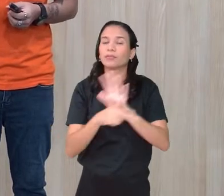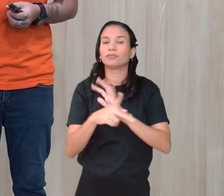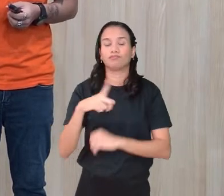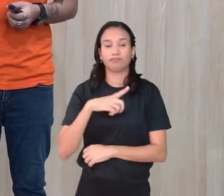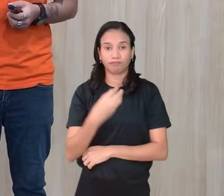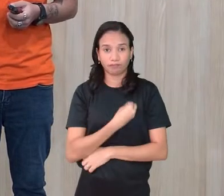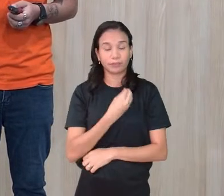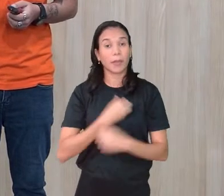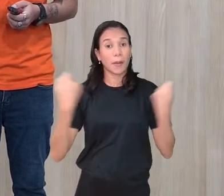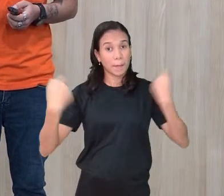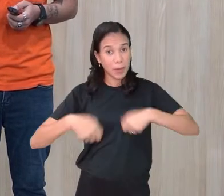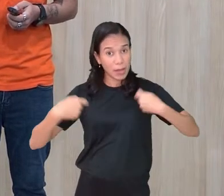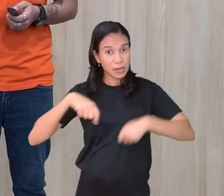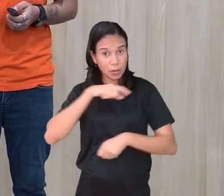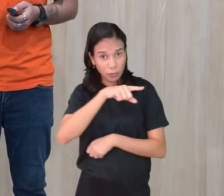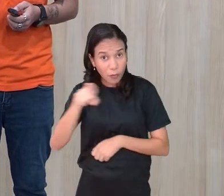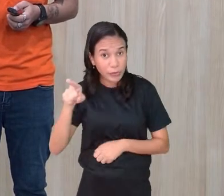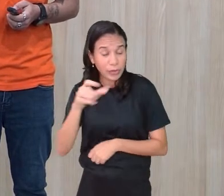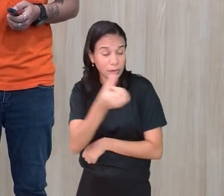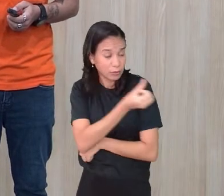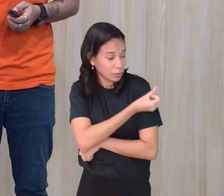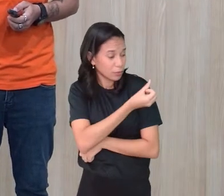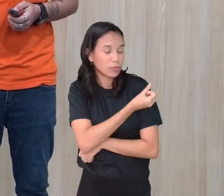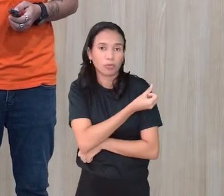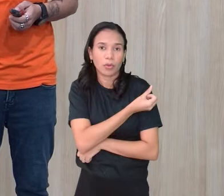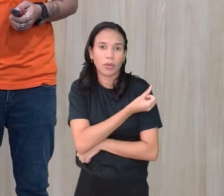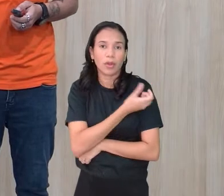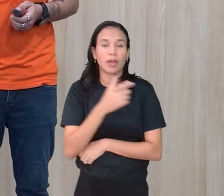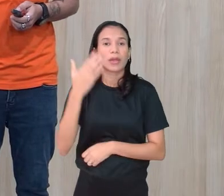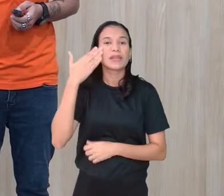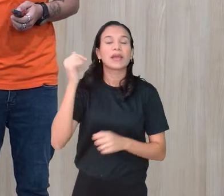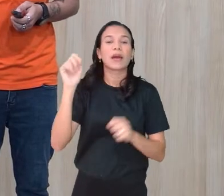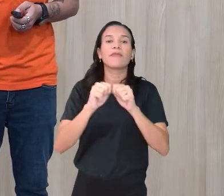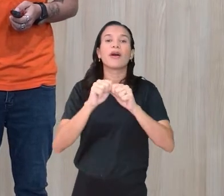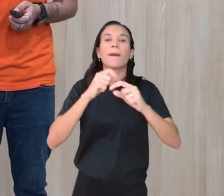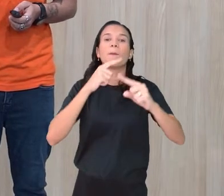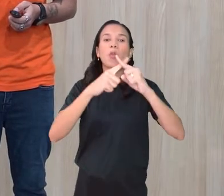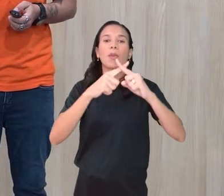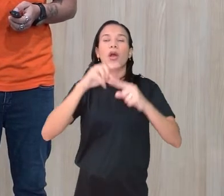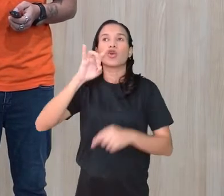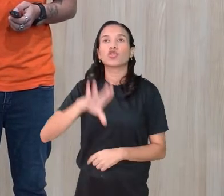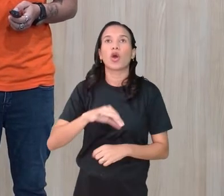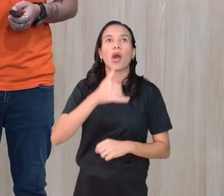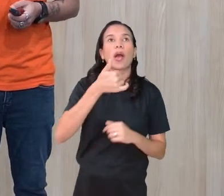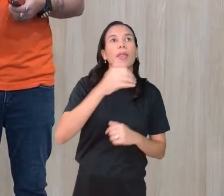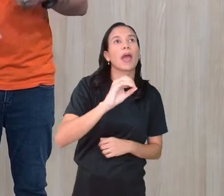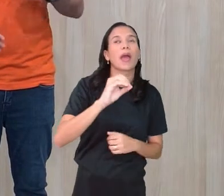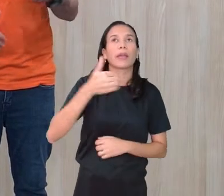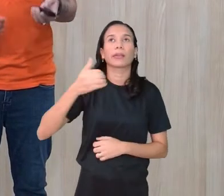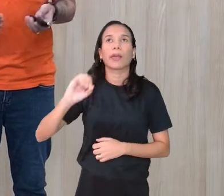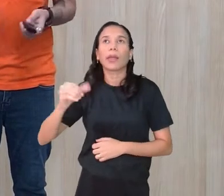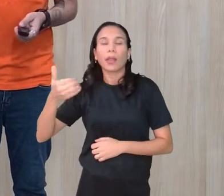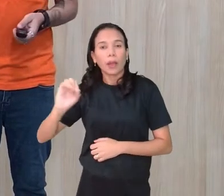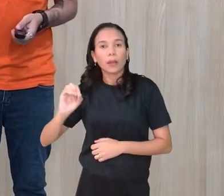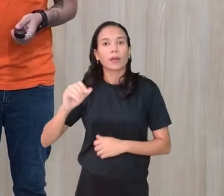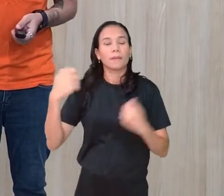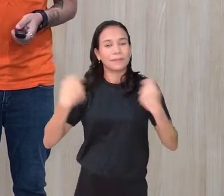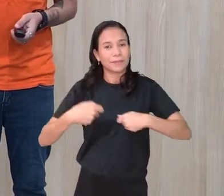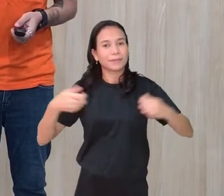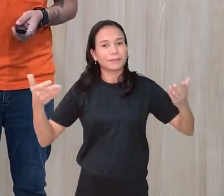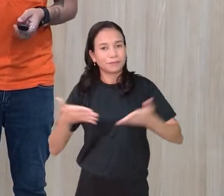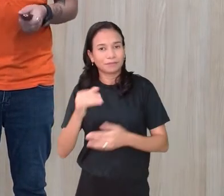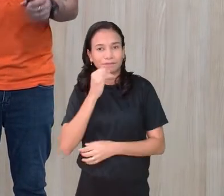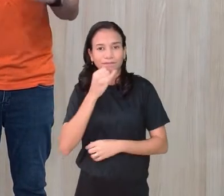gente precisa muito de vocês no 6º ano, que não saiba fazer a multiplicação apenas até 10. A gente precisa, por exemplo, hoje a gente vai